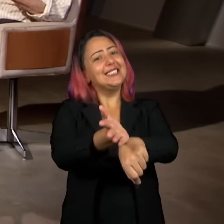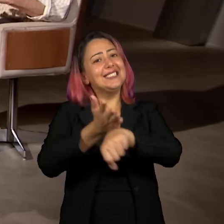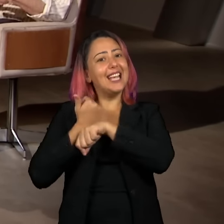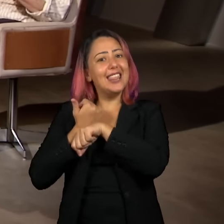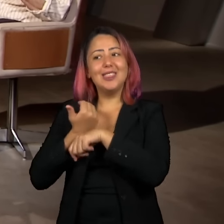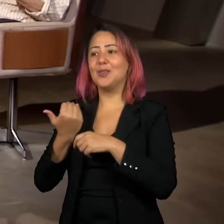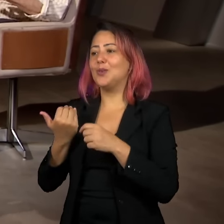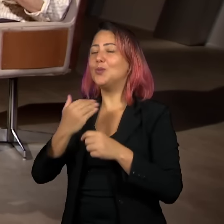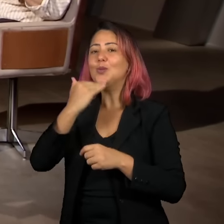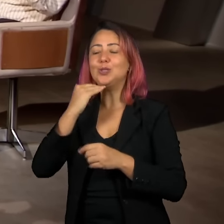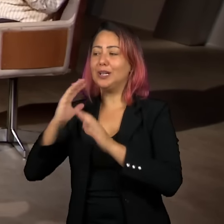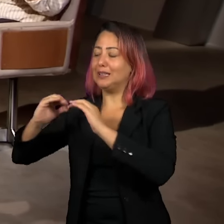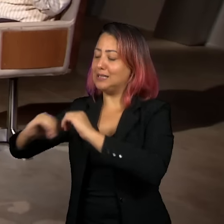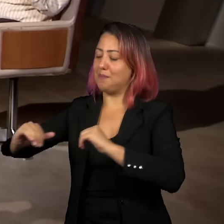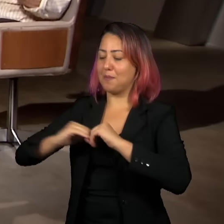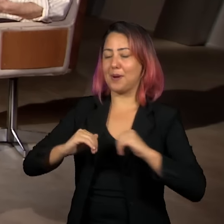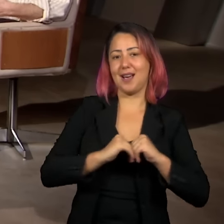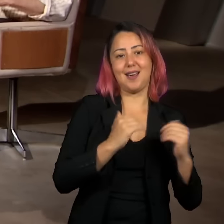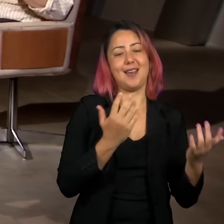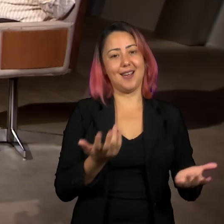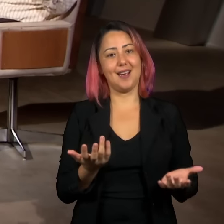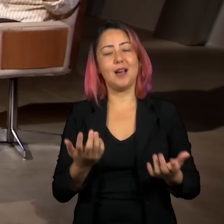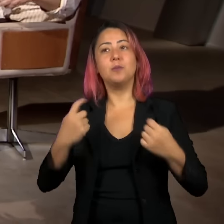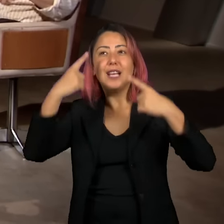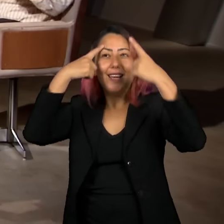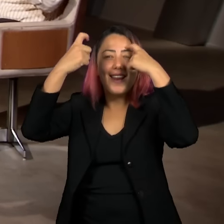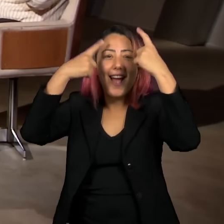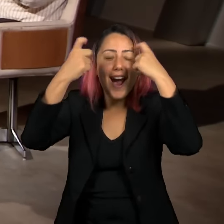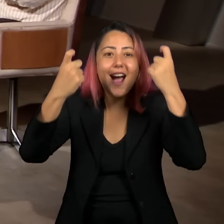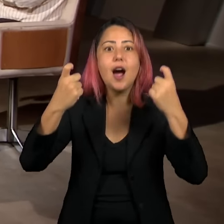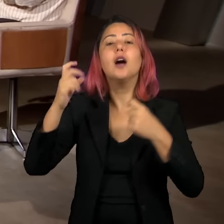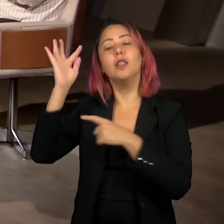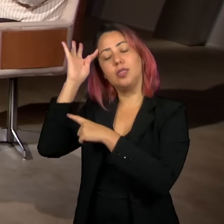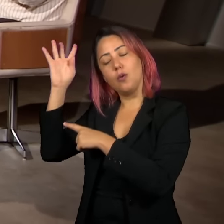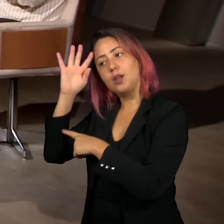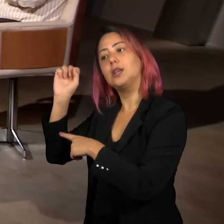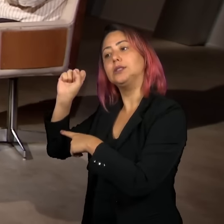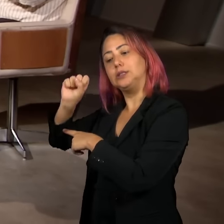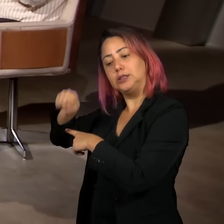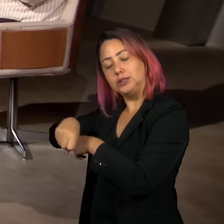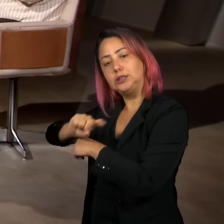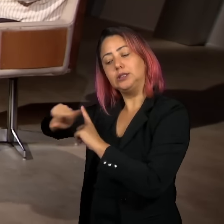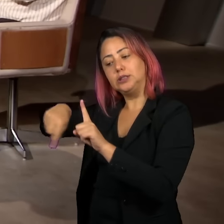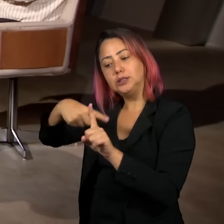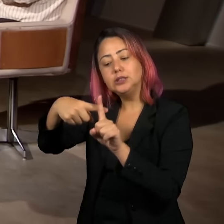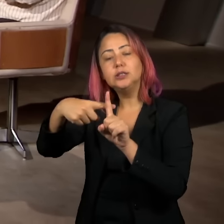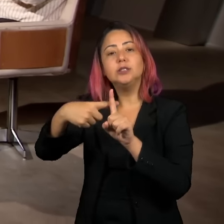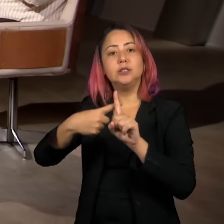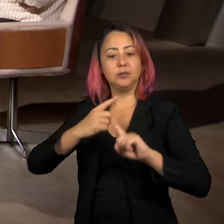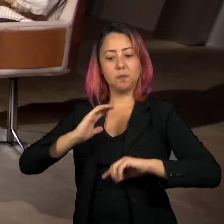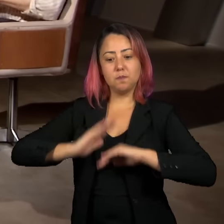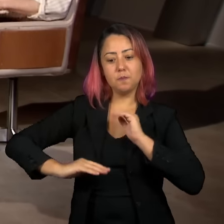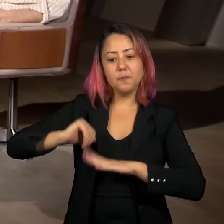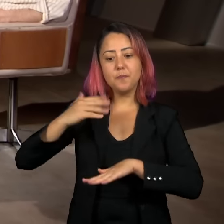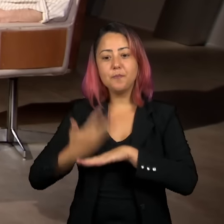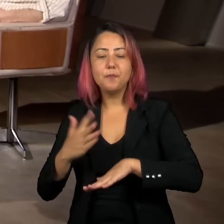identificar e e criar por teoria por né atividade que ele faz